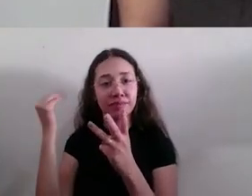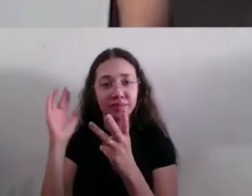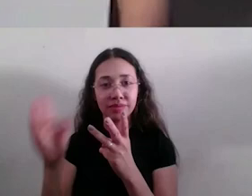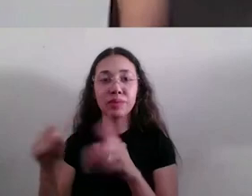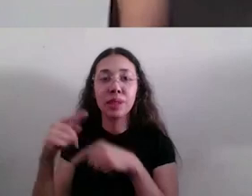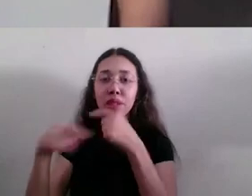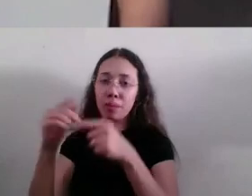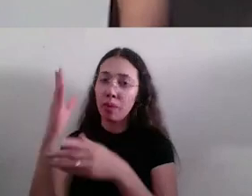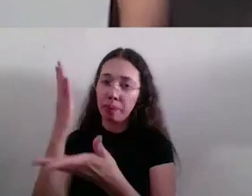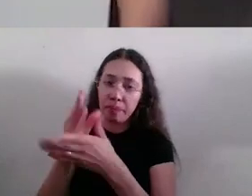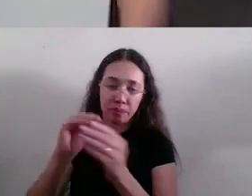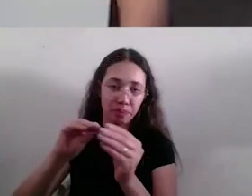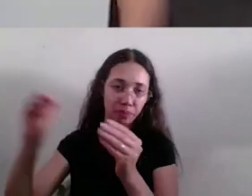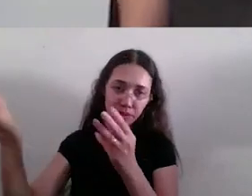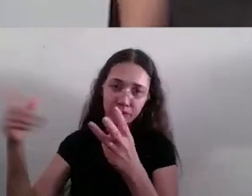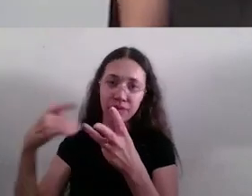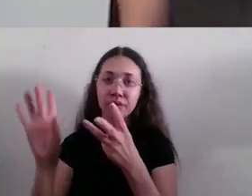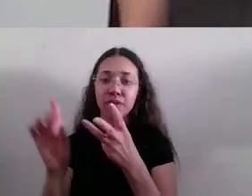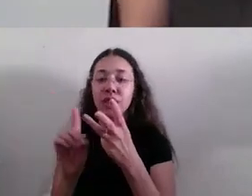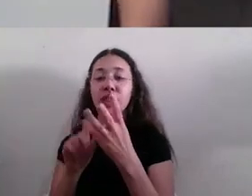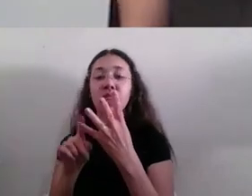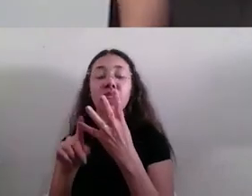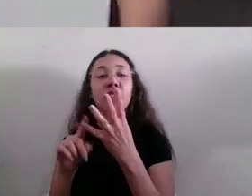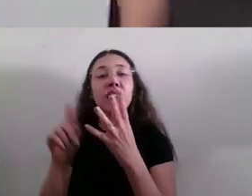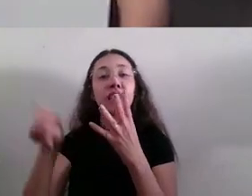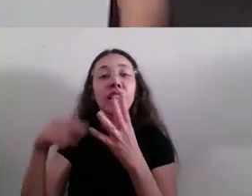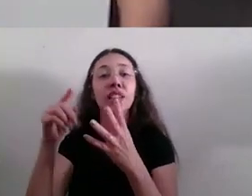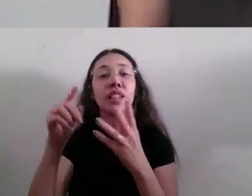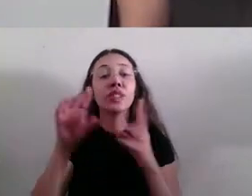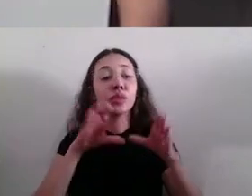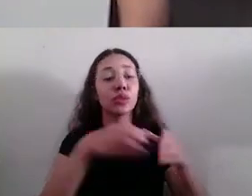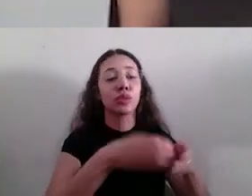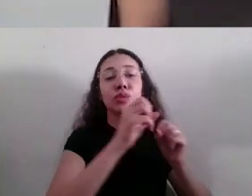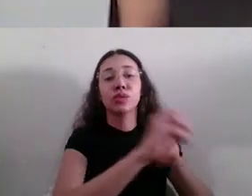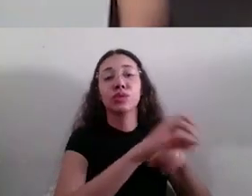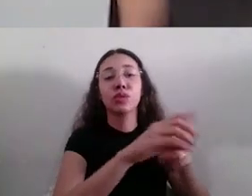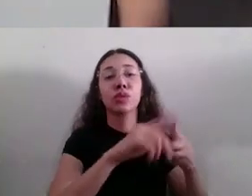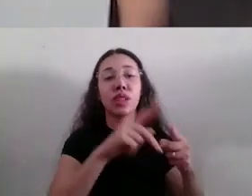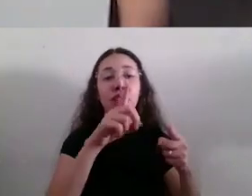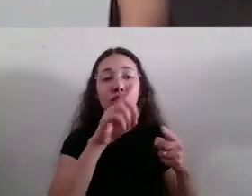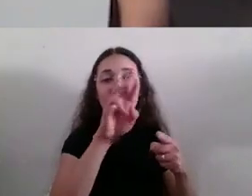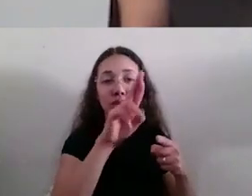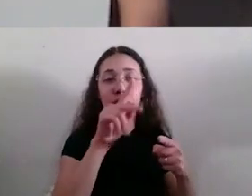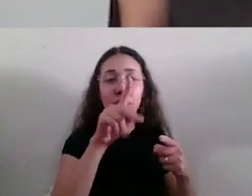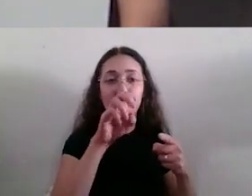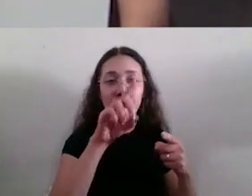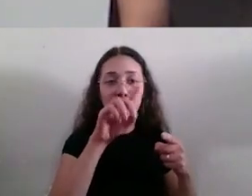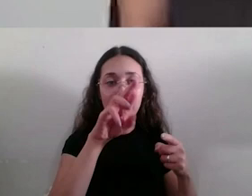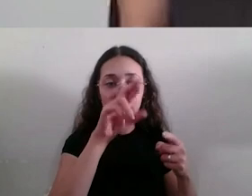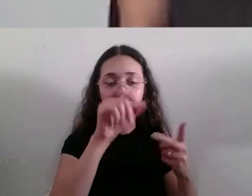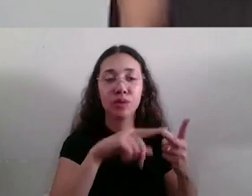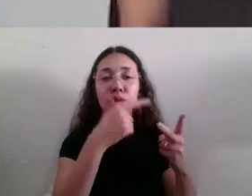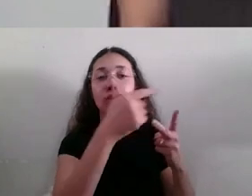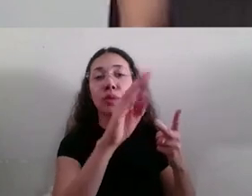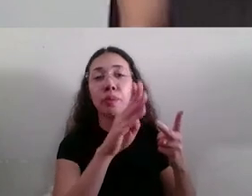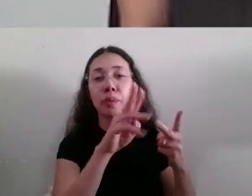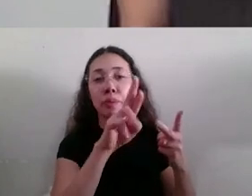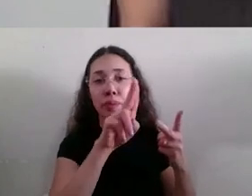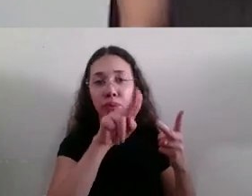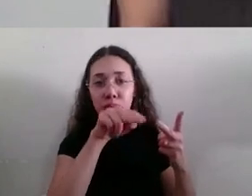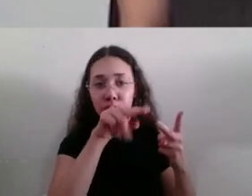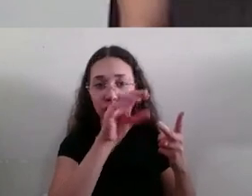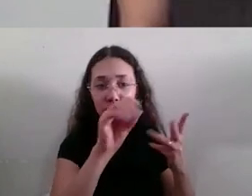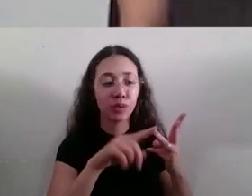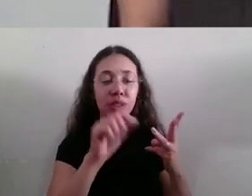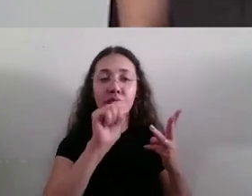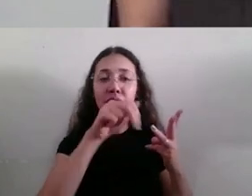precisando se ausentar, e no núcleo de instrução nós tivemos o doutor Pedro, doutor Bruno Takahashi, que era o coordenador, e o doutor Antônio